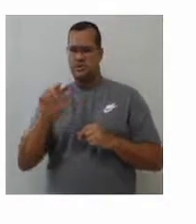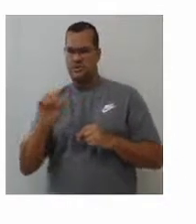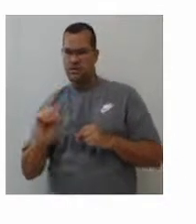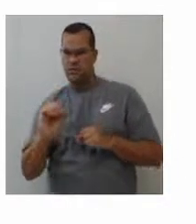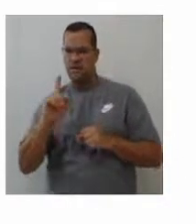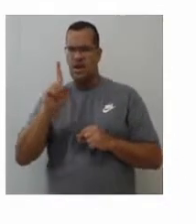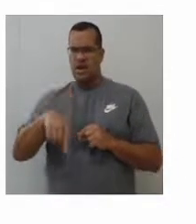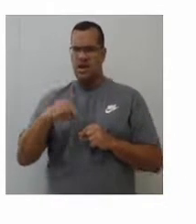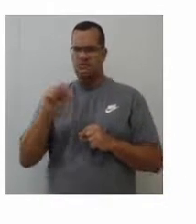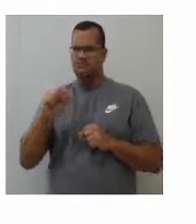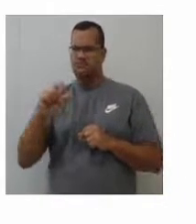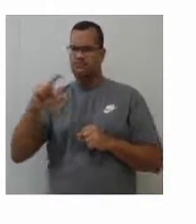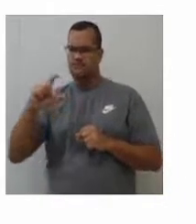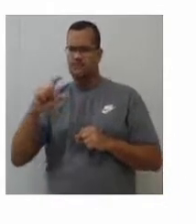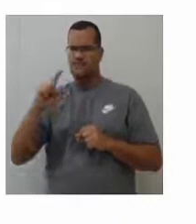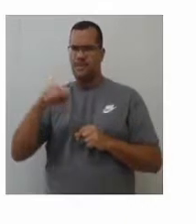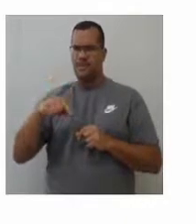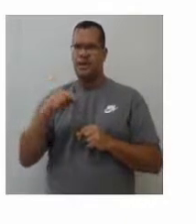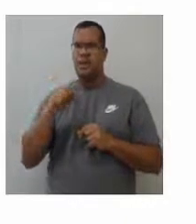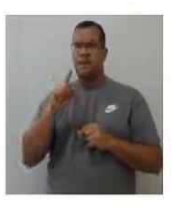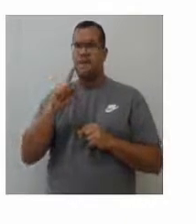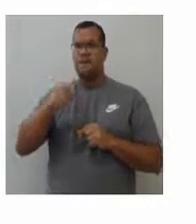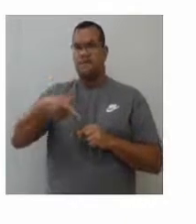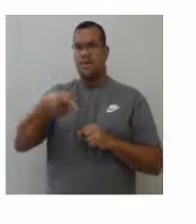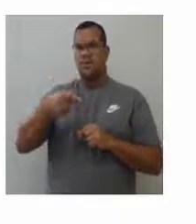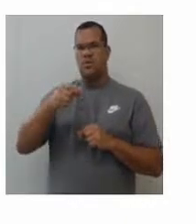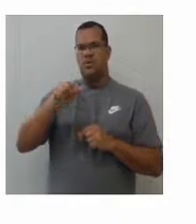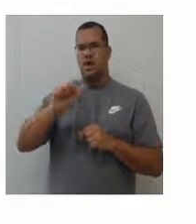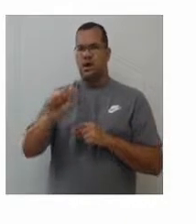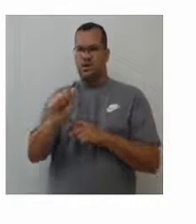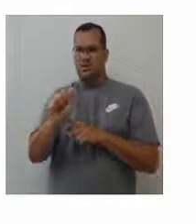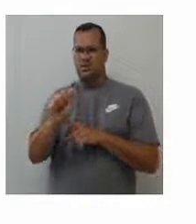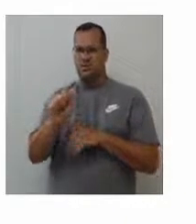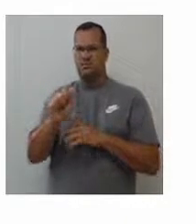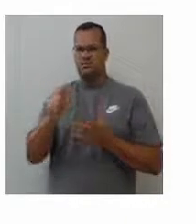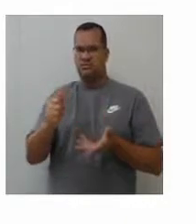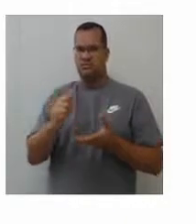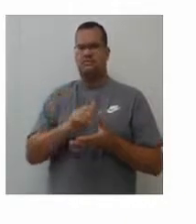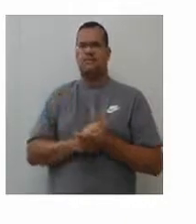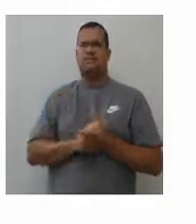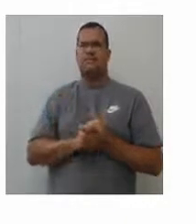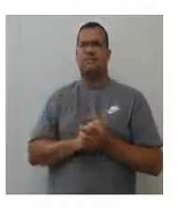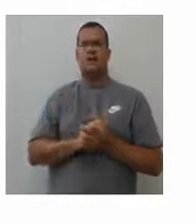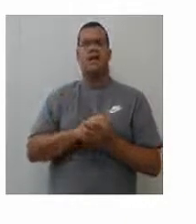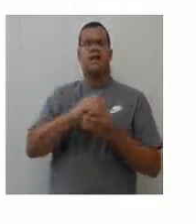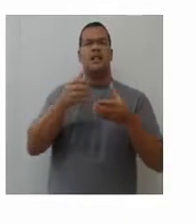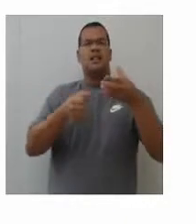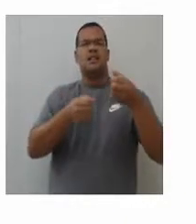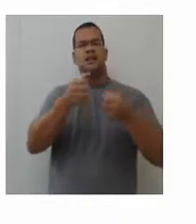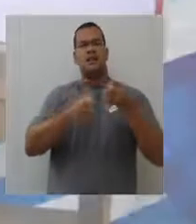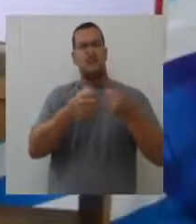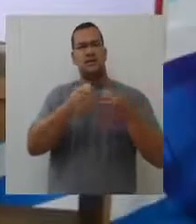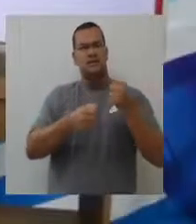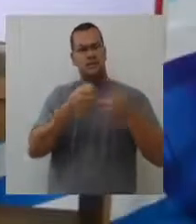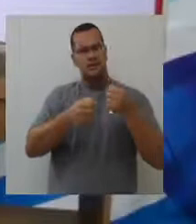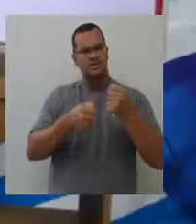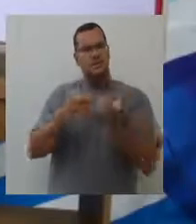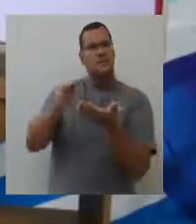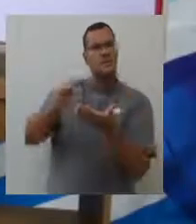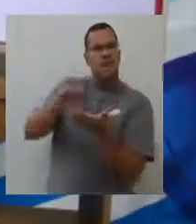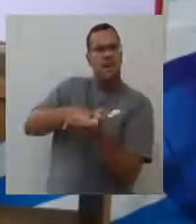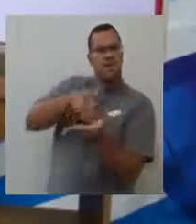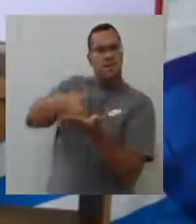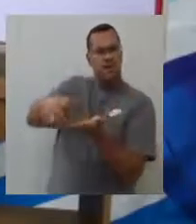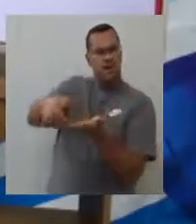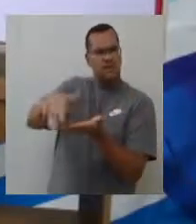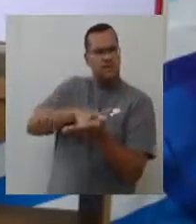é superior a 1000 angstrom. Exemplos, leite e maionese. Aí, volta a câmera para mim. O estudante